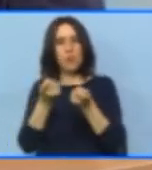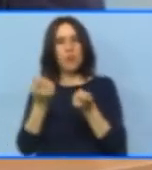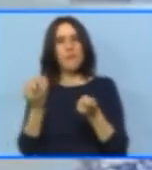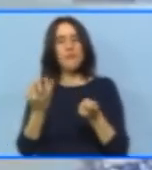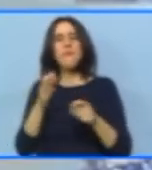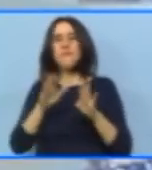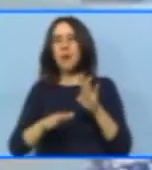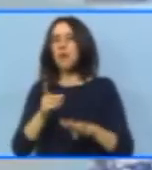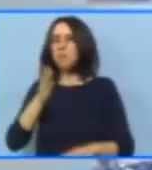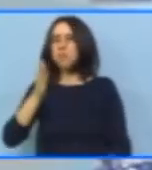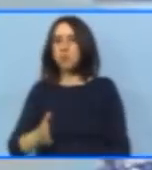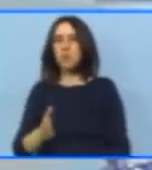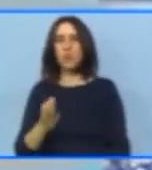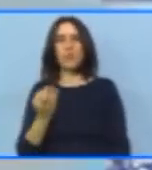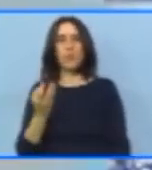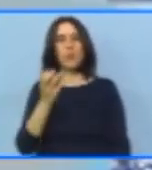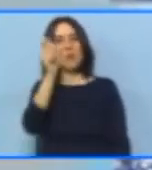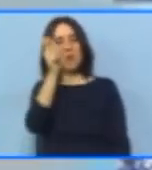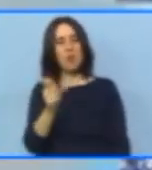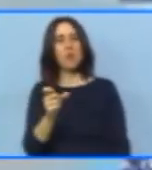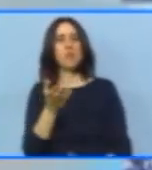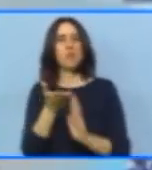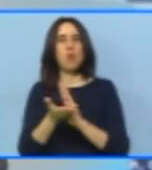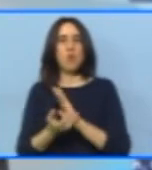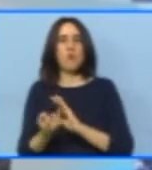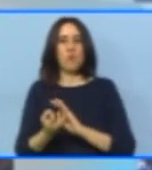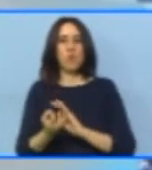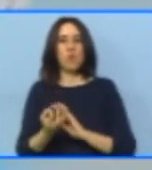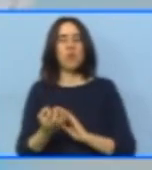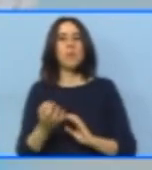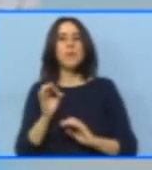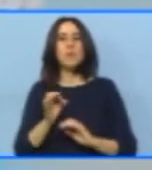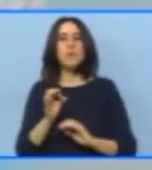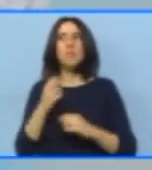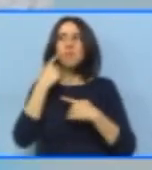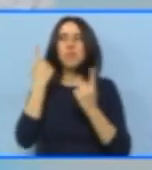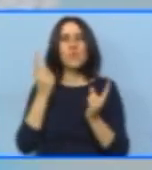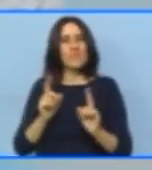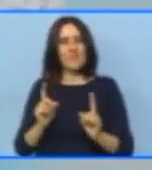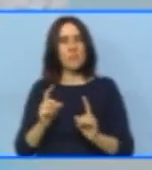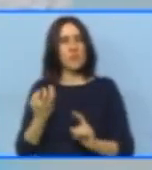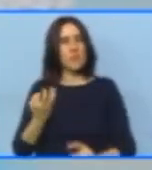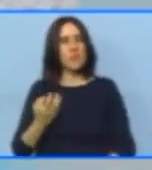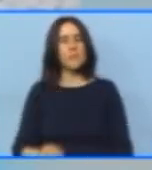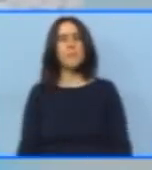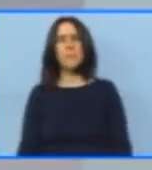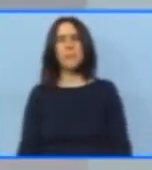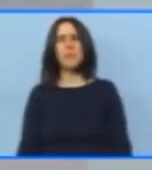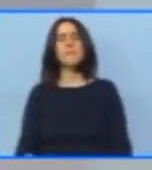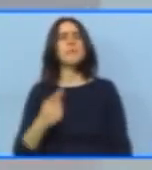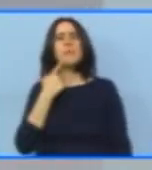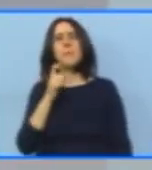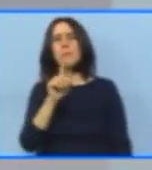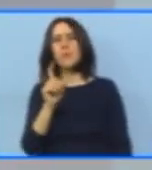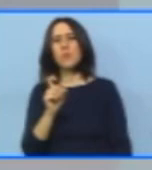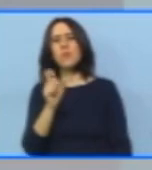tem sido duro em algumas dimensões, que não são propriamente muito públicas, mas tem sido. Pergunto também o nível de